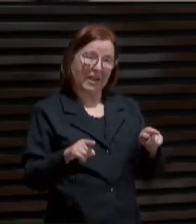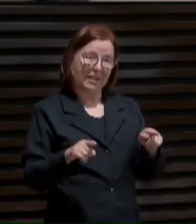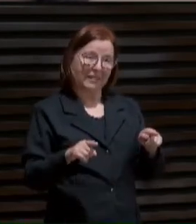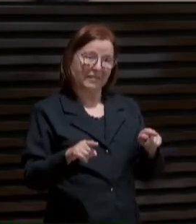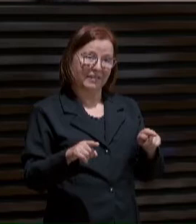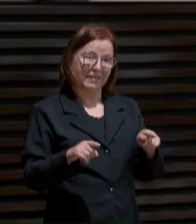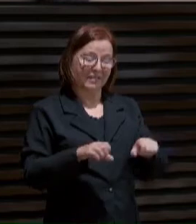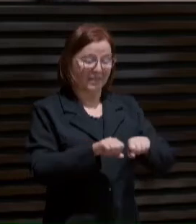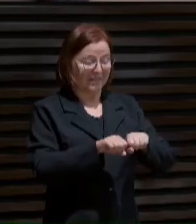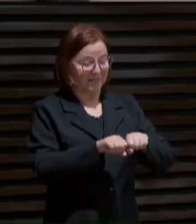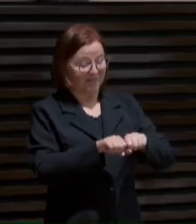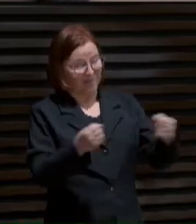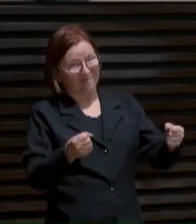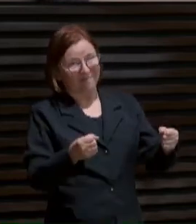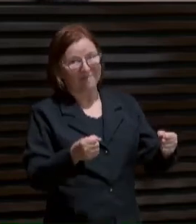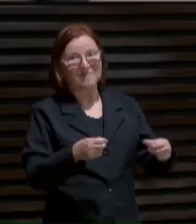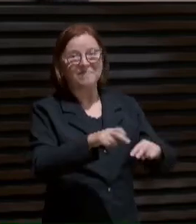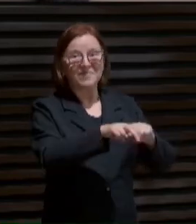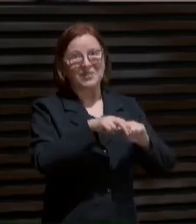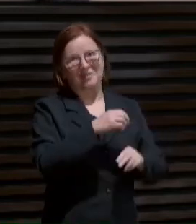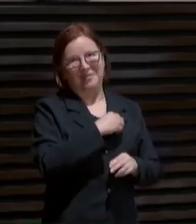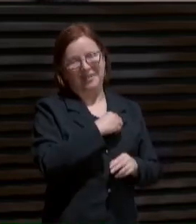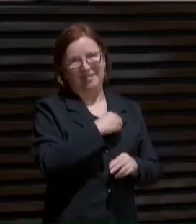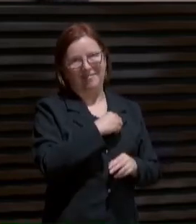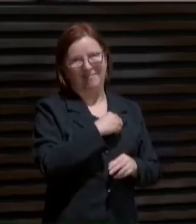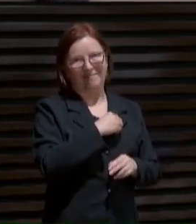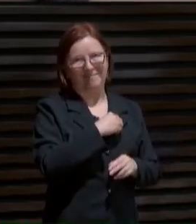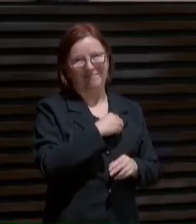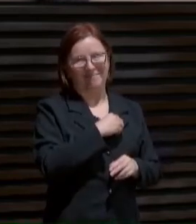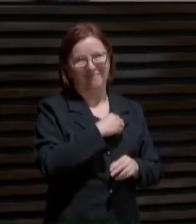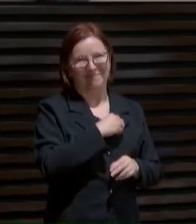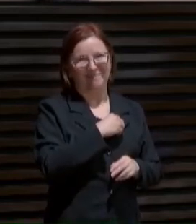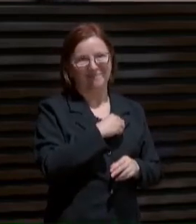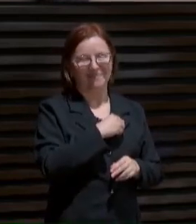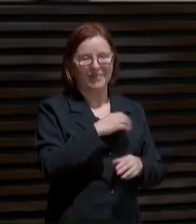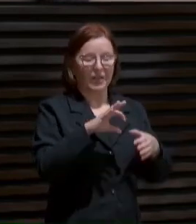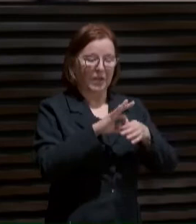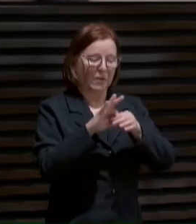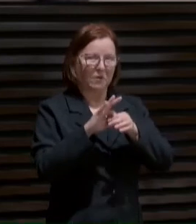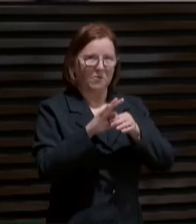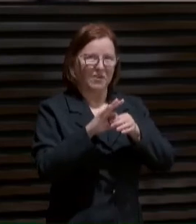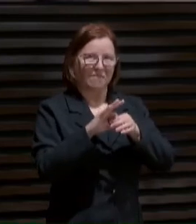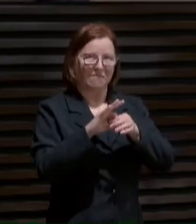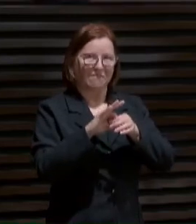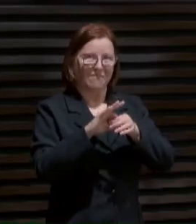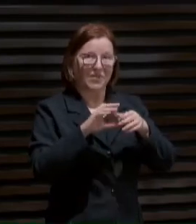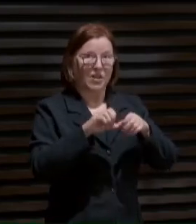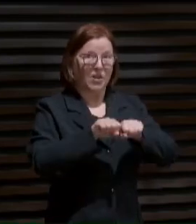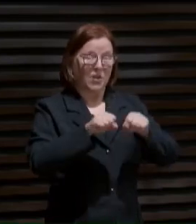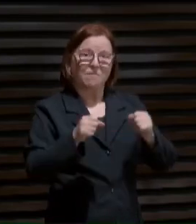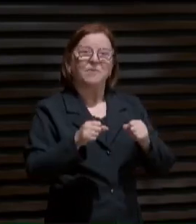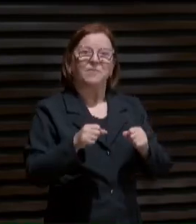houve um rompimento dessa comunhão e da adoração com o nosso Deus e